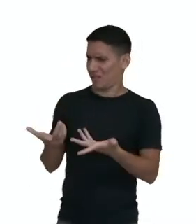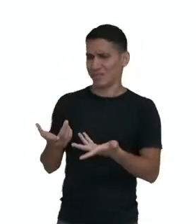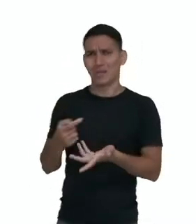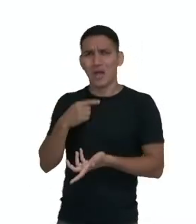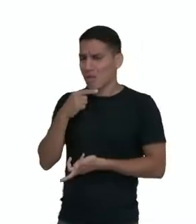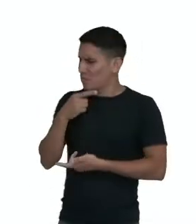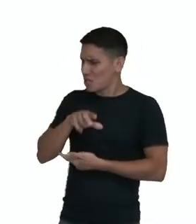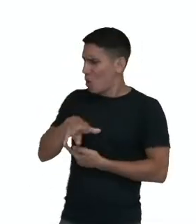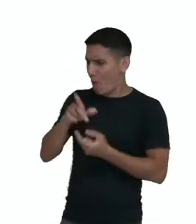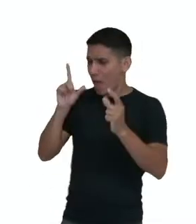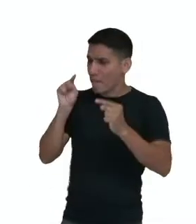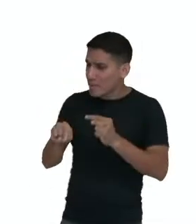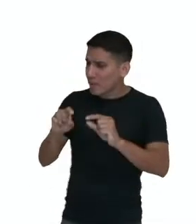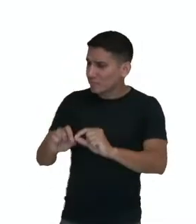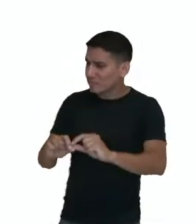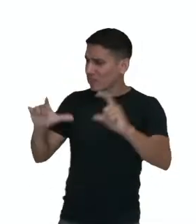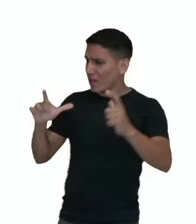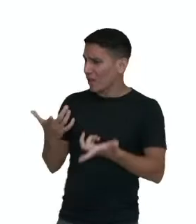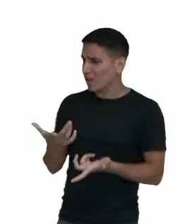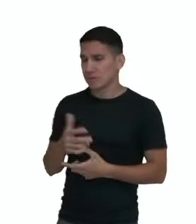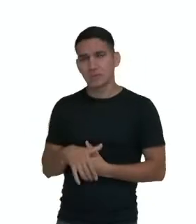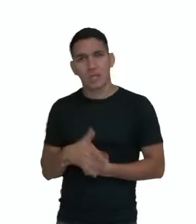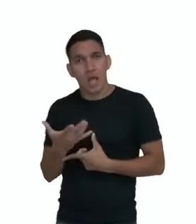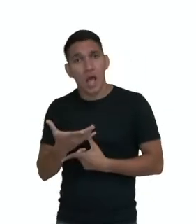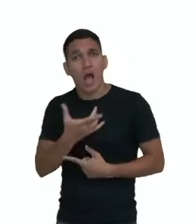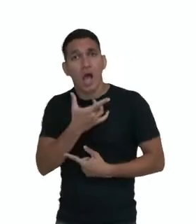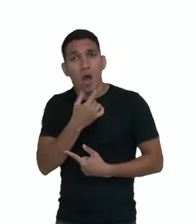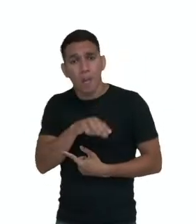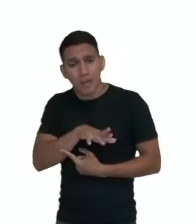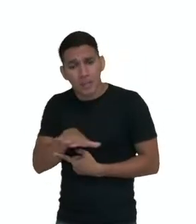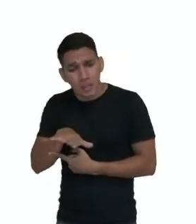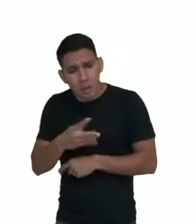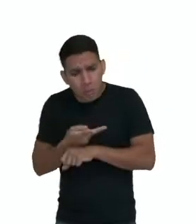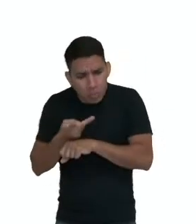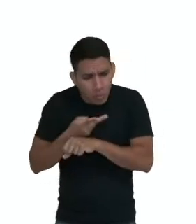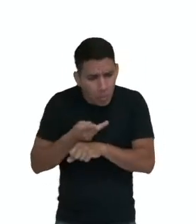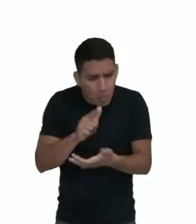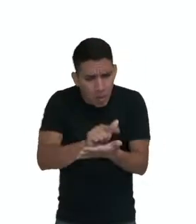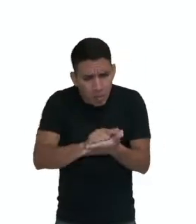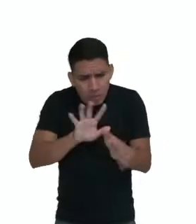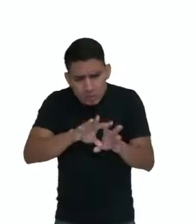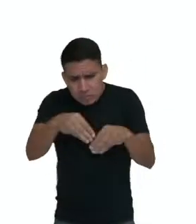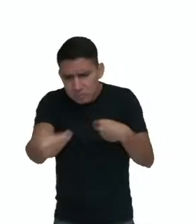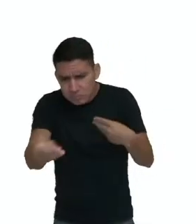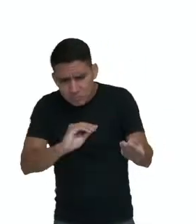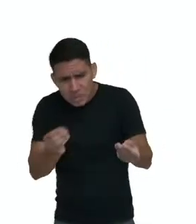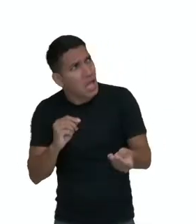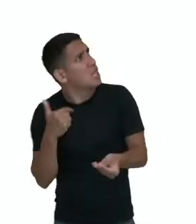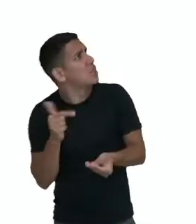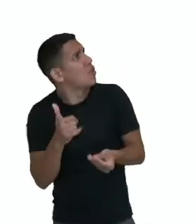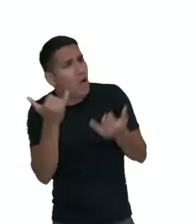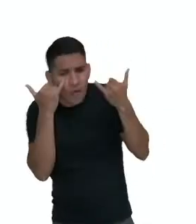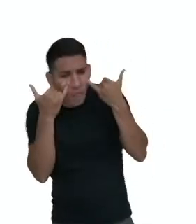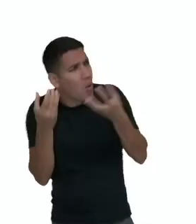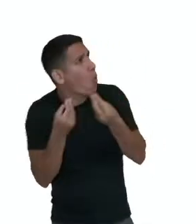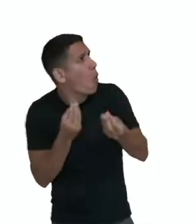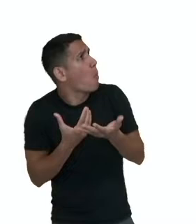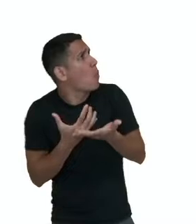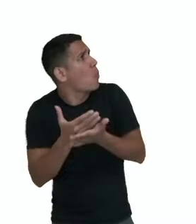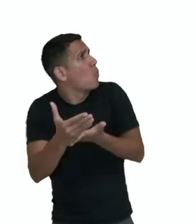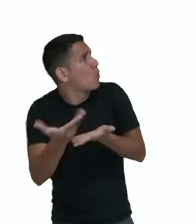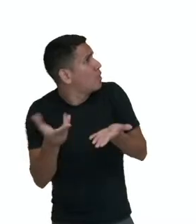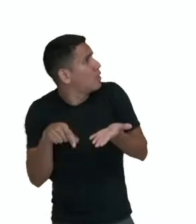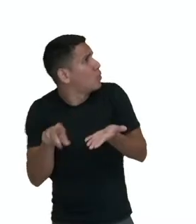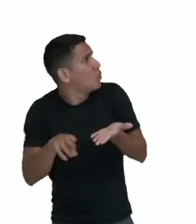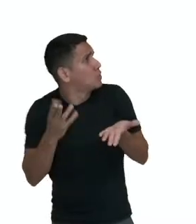se liga." O garoto procurou dentro do papel de embrulho. "Não tem manual de instrução?"